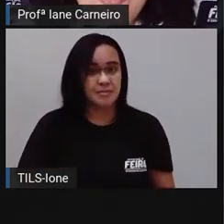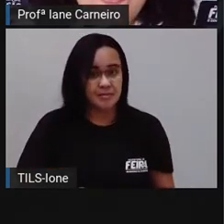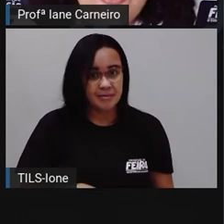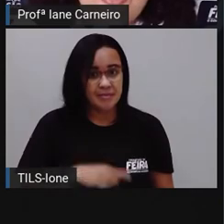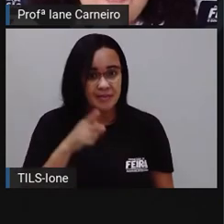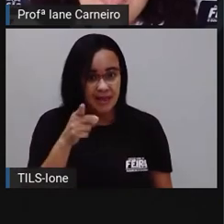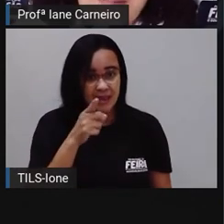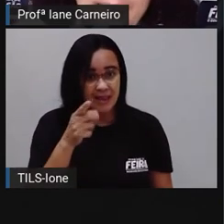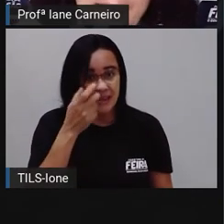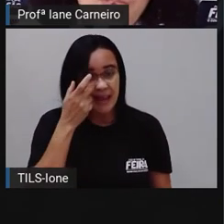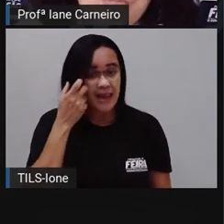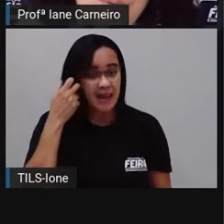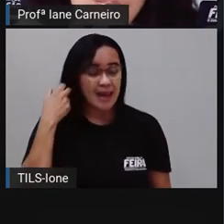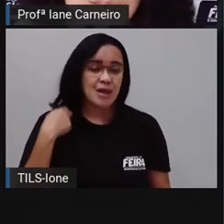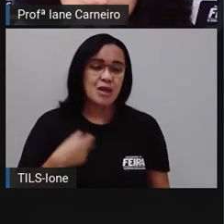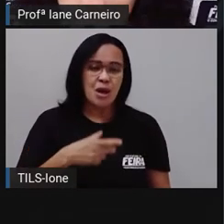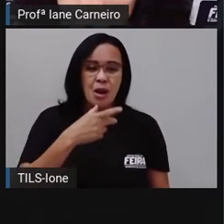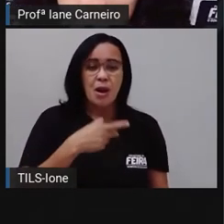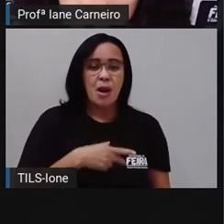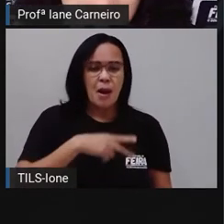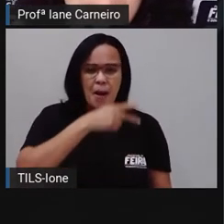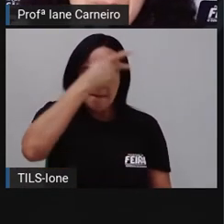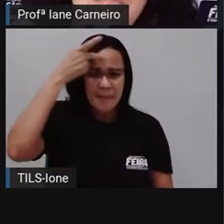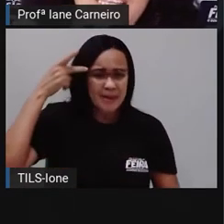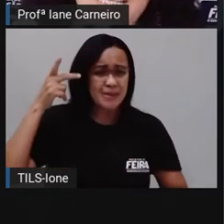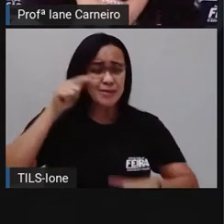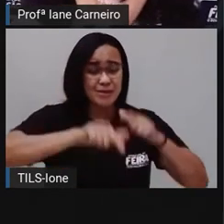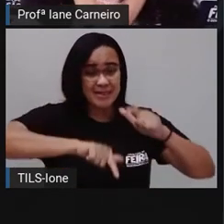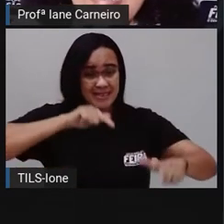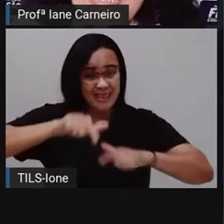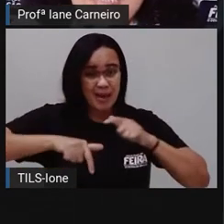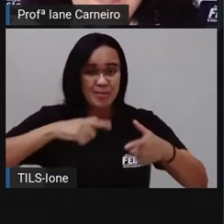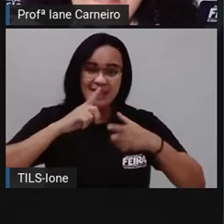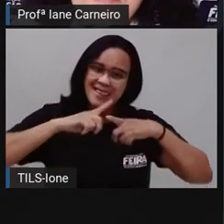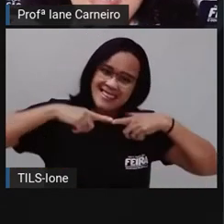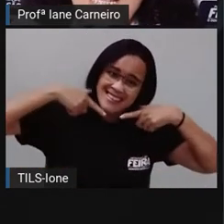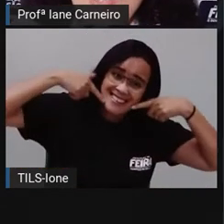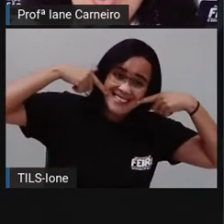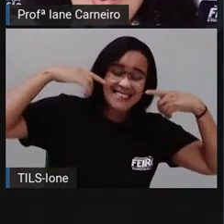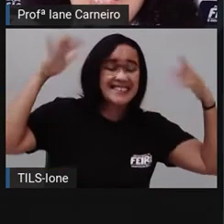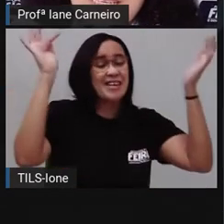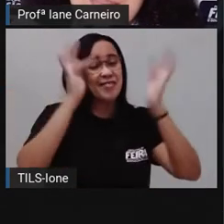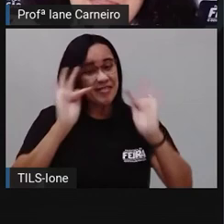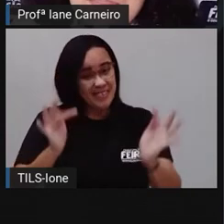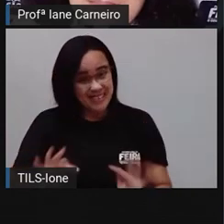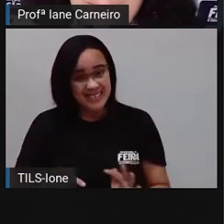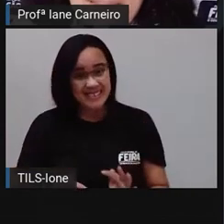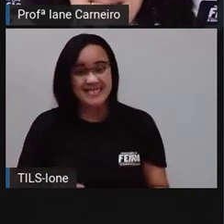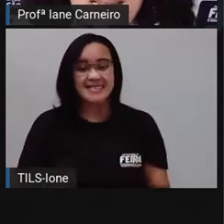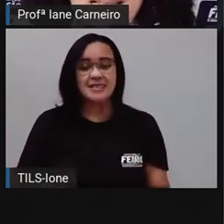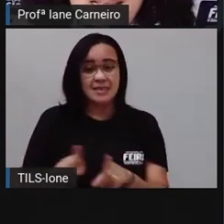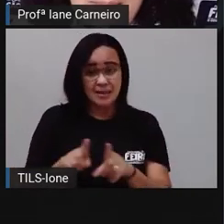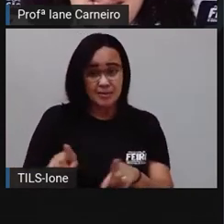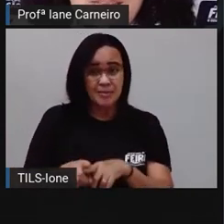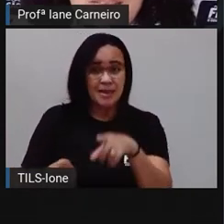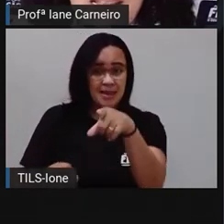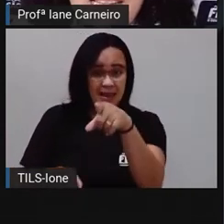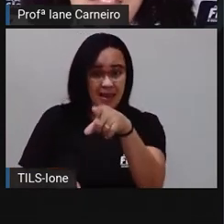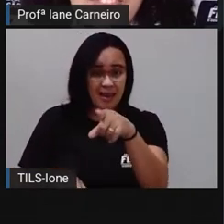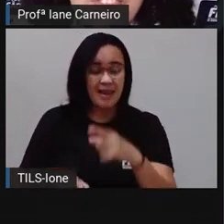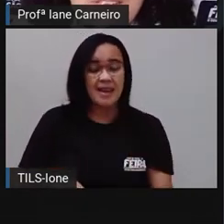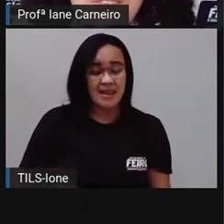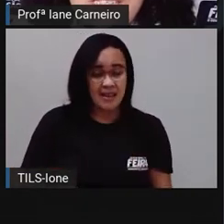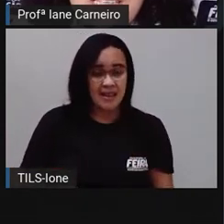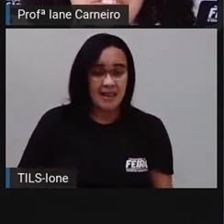dele, né, de trabalhar com um sorriso no rosto, né? Essa aqui é a dona Vânia Lúcia, pelo que